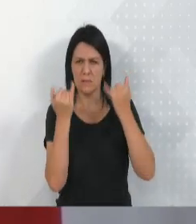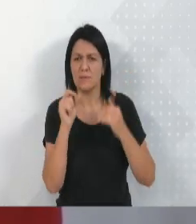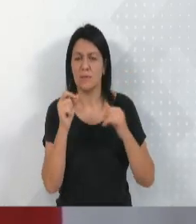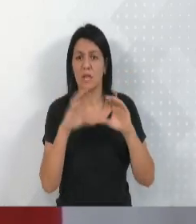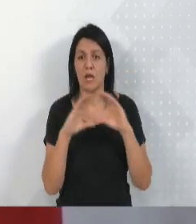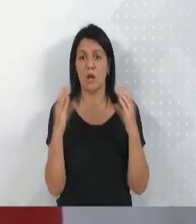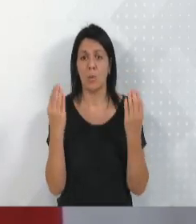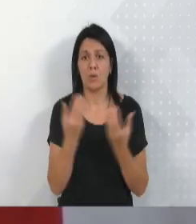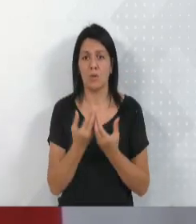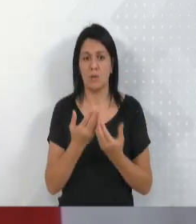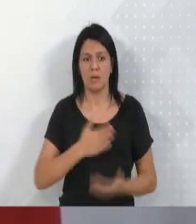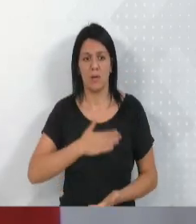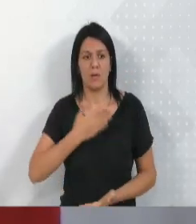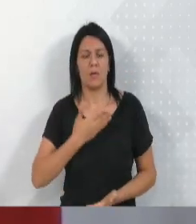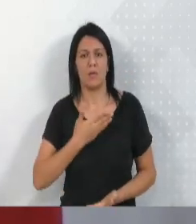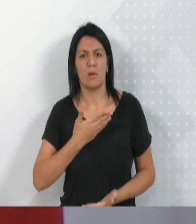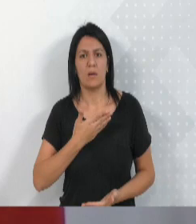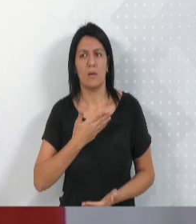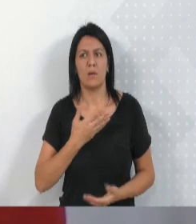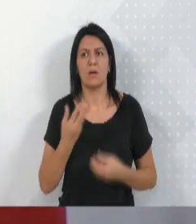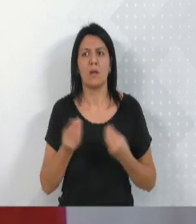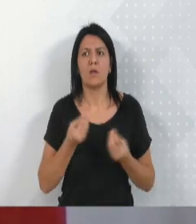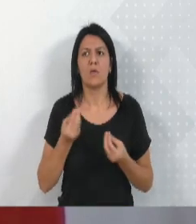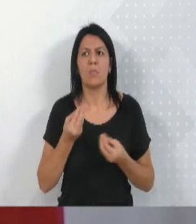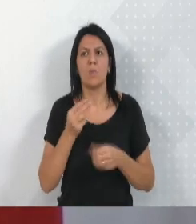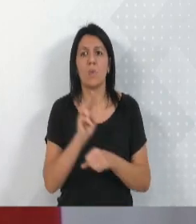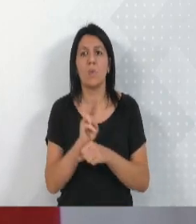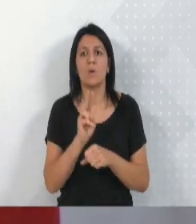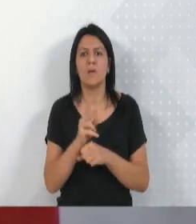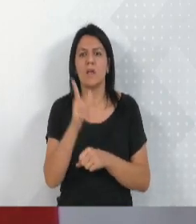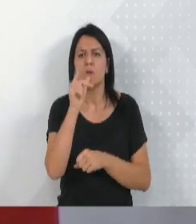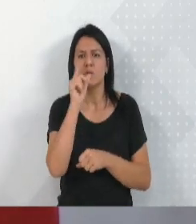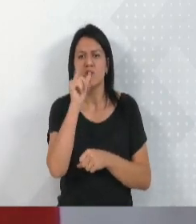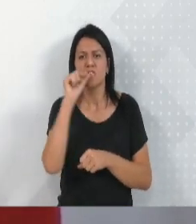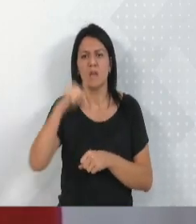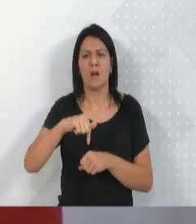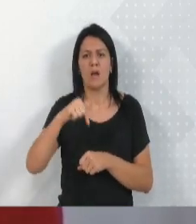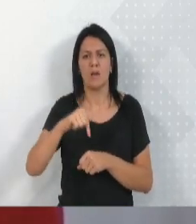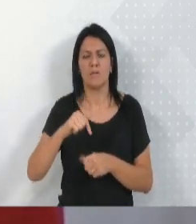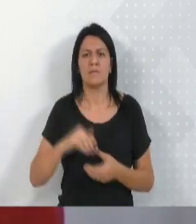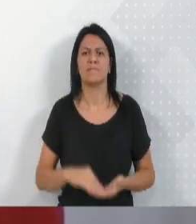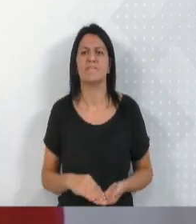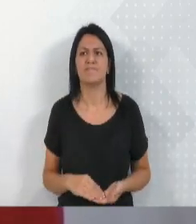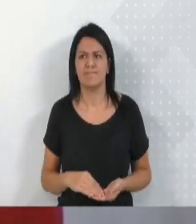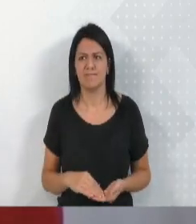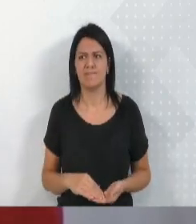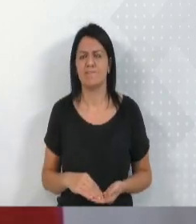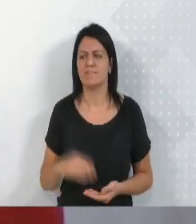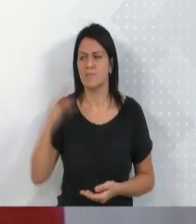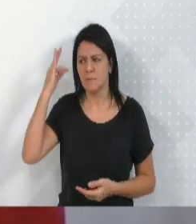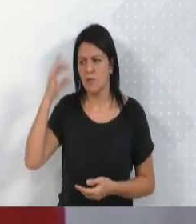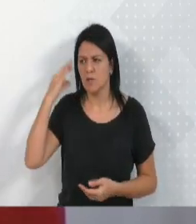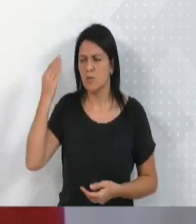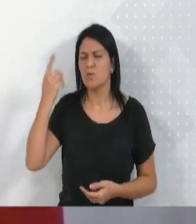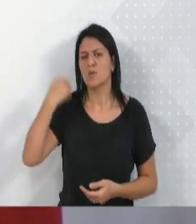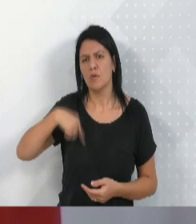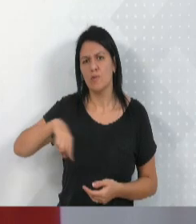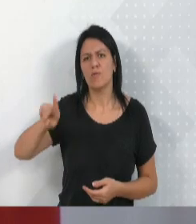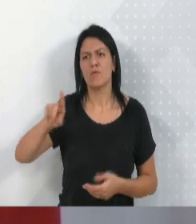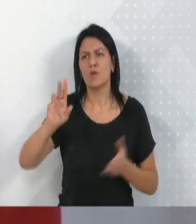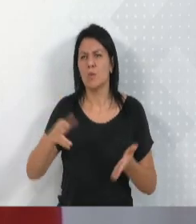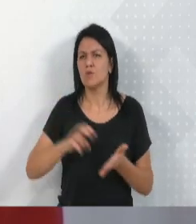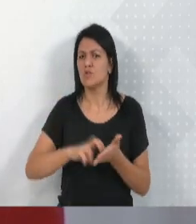está assustada com o estado de conservação de reservatórios de água, vereador Tuca. Estive com Vossa Excelência na manhã de hoje